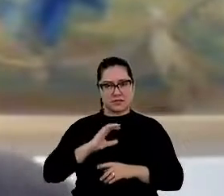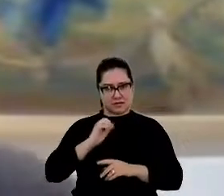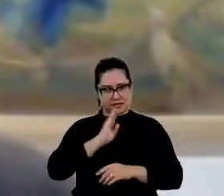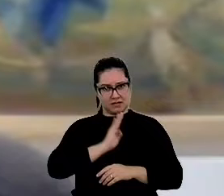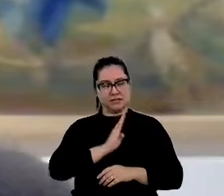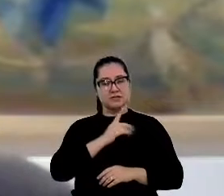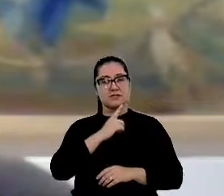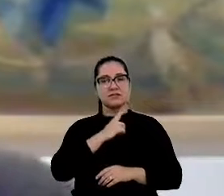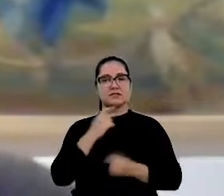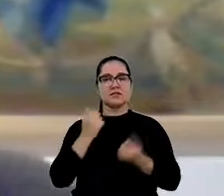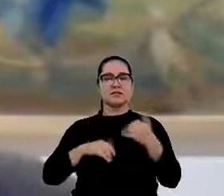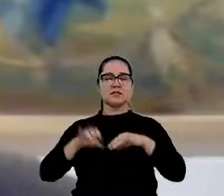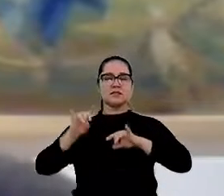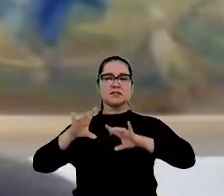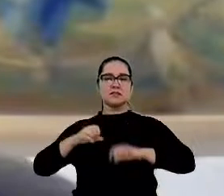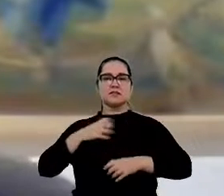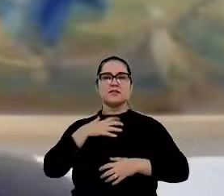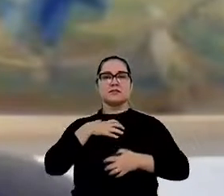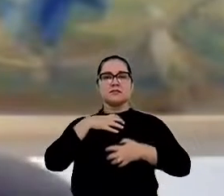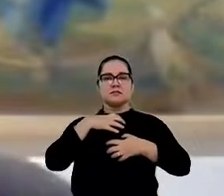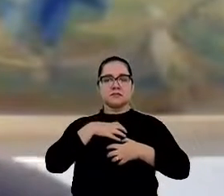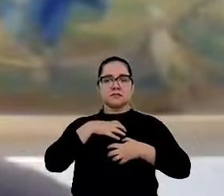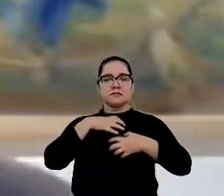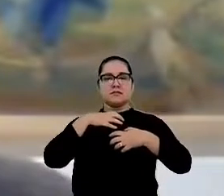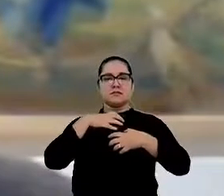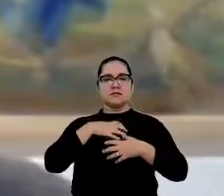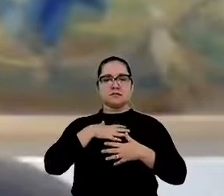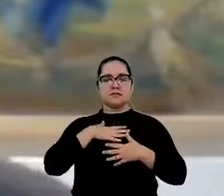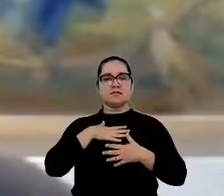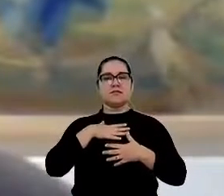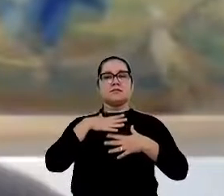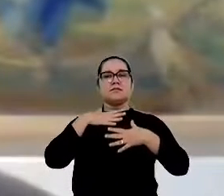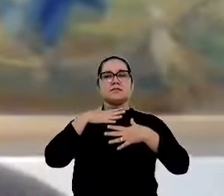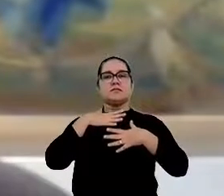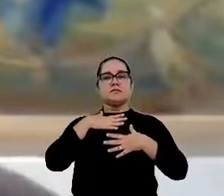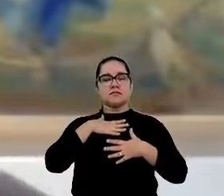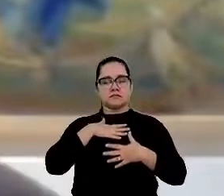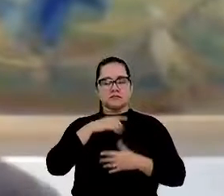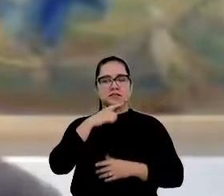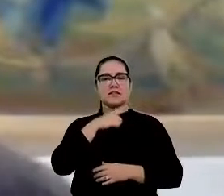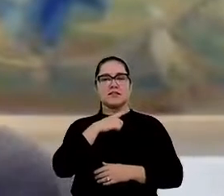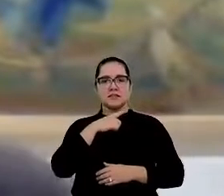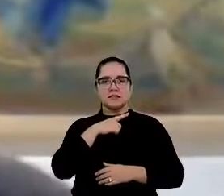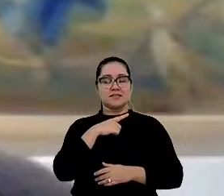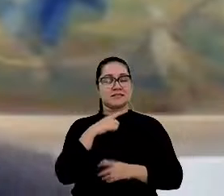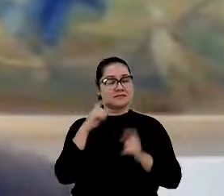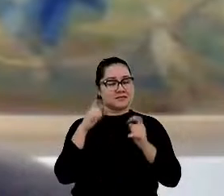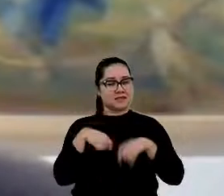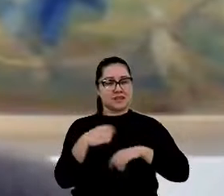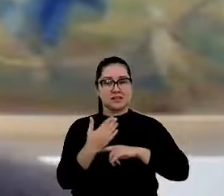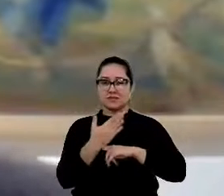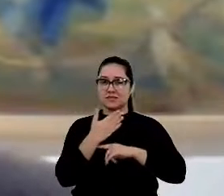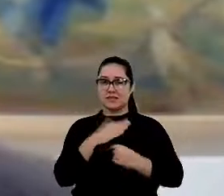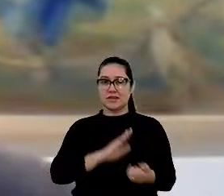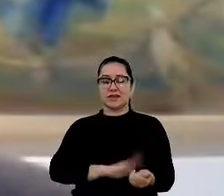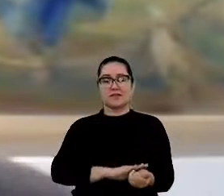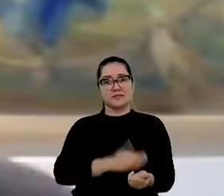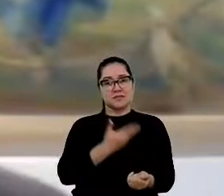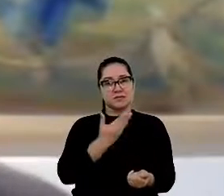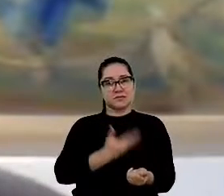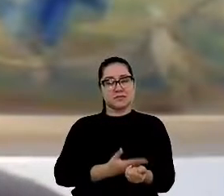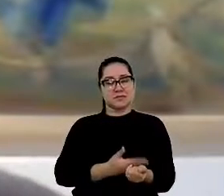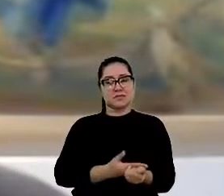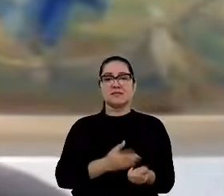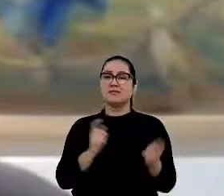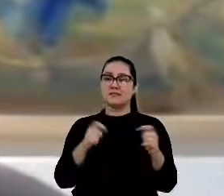as técnicas de respiração lenta entre as medidas não farmacológicas para abaixar a pressão arterial. Mas da